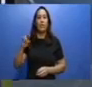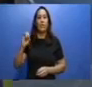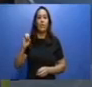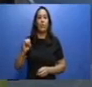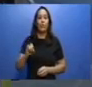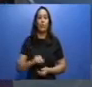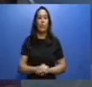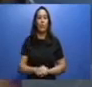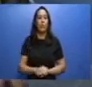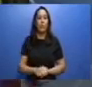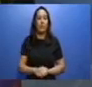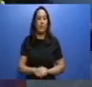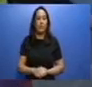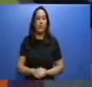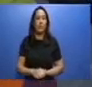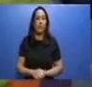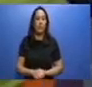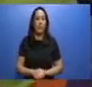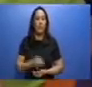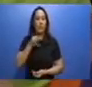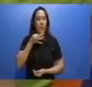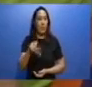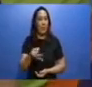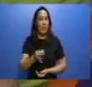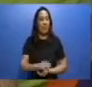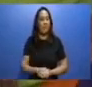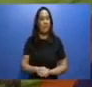semana passada? Vou dar uma dica.